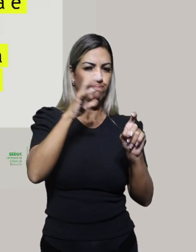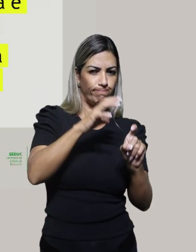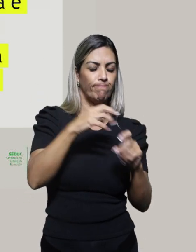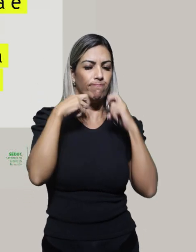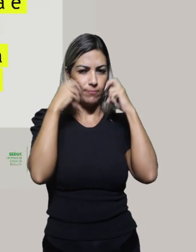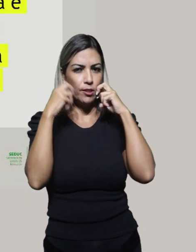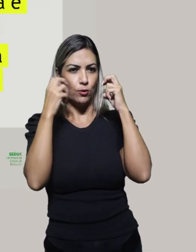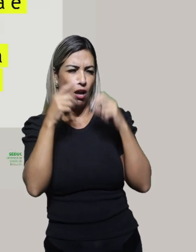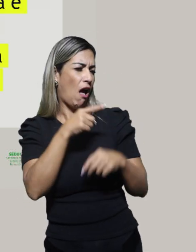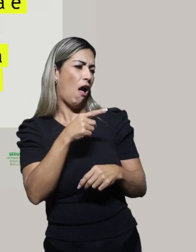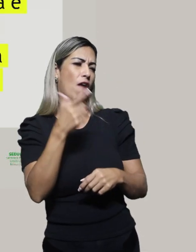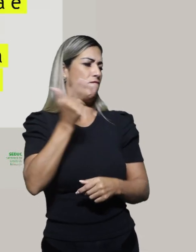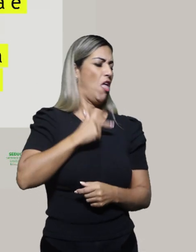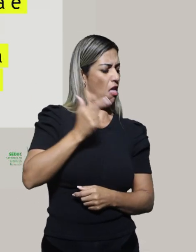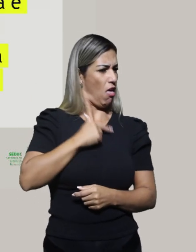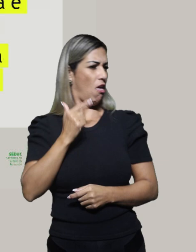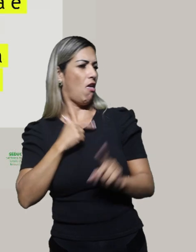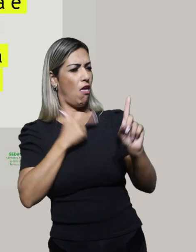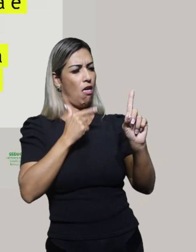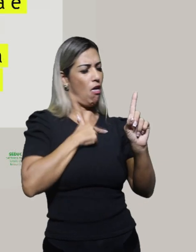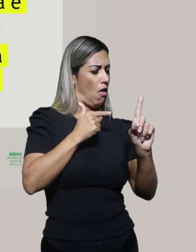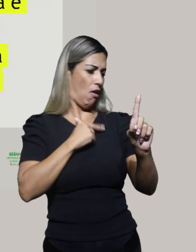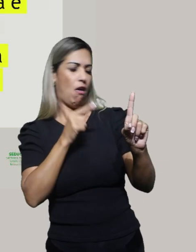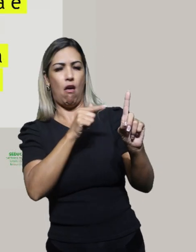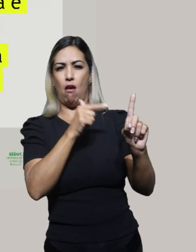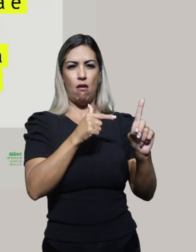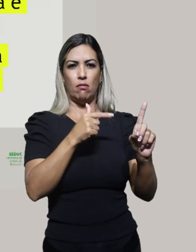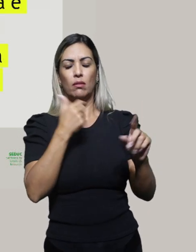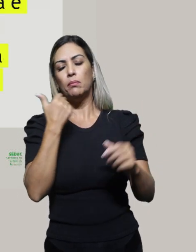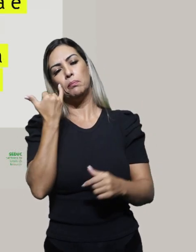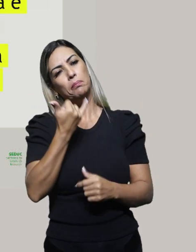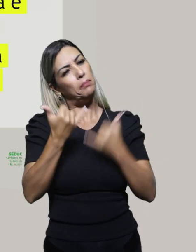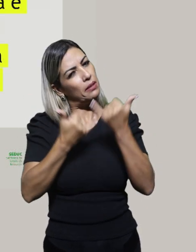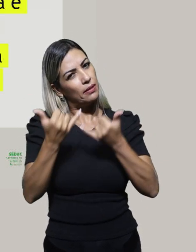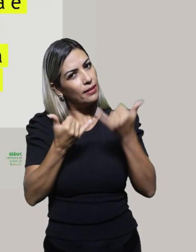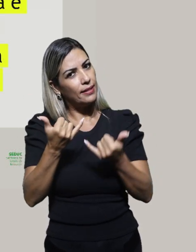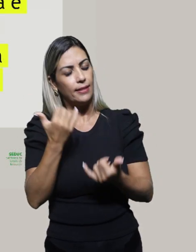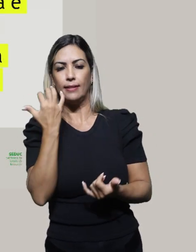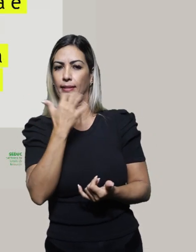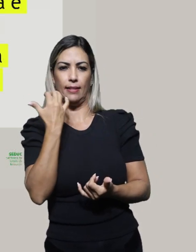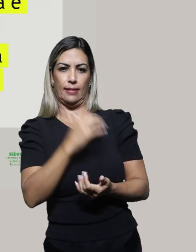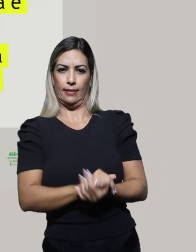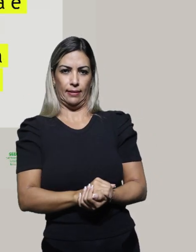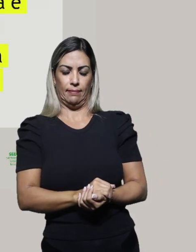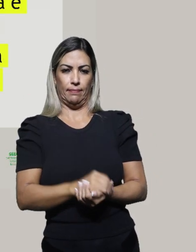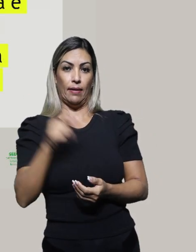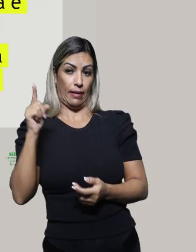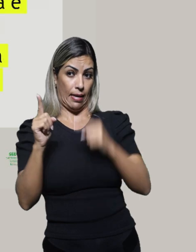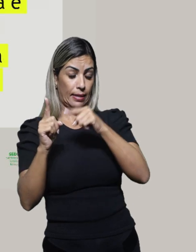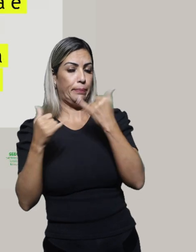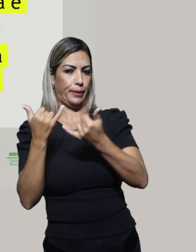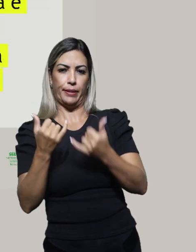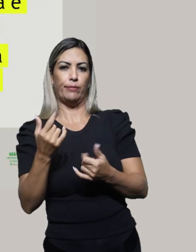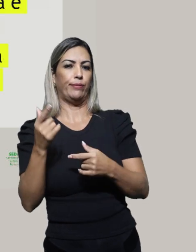Ridicularização. Você é feia, você não sei o quê. É a brincadeirinha que eu falei para vocês, que só tem graça para quem está